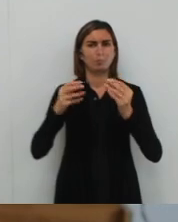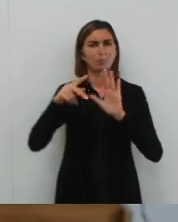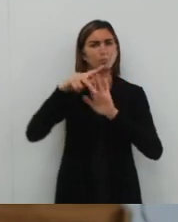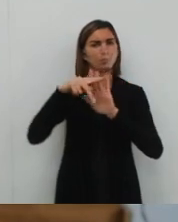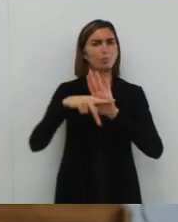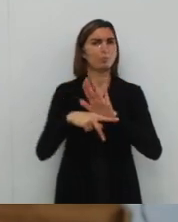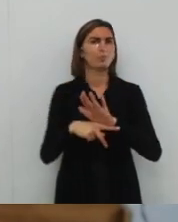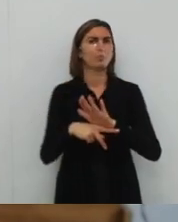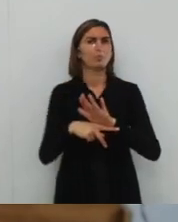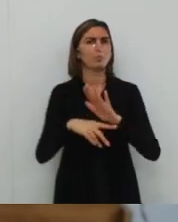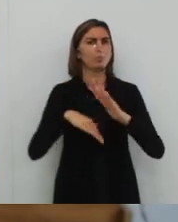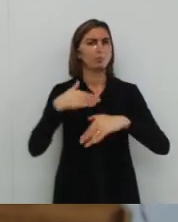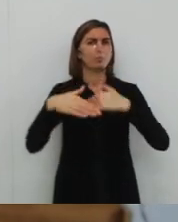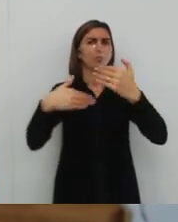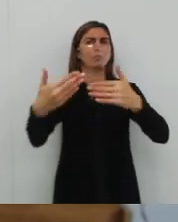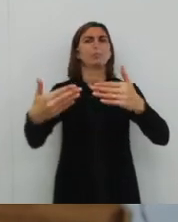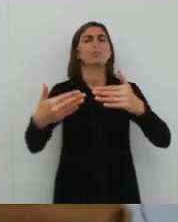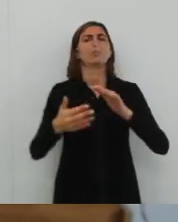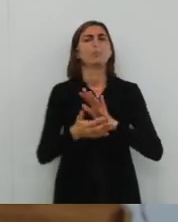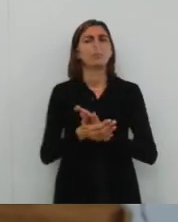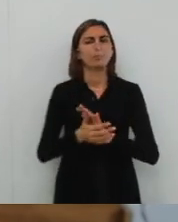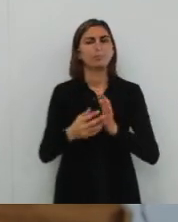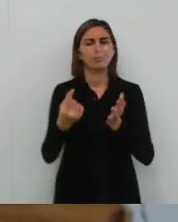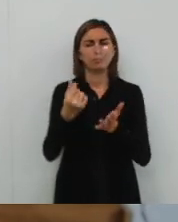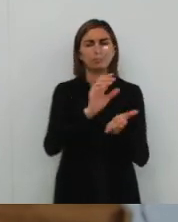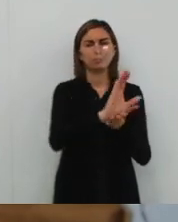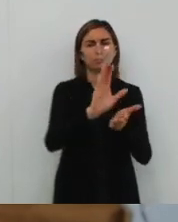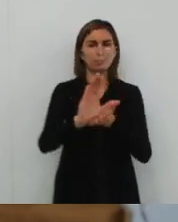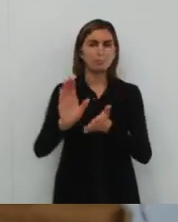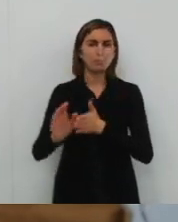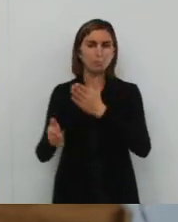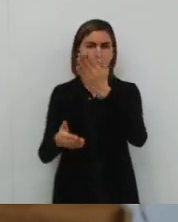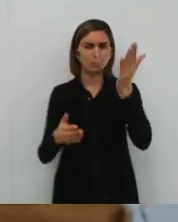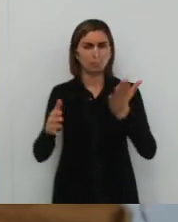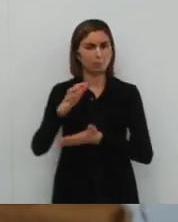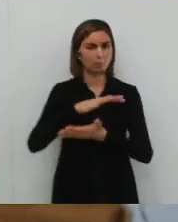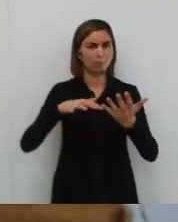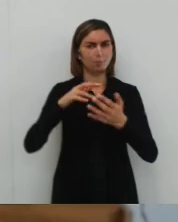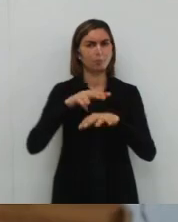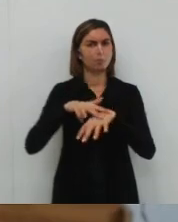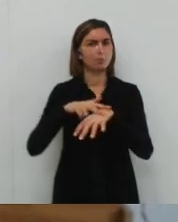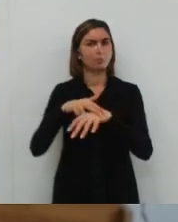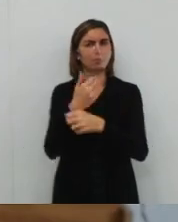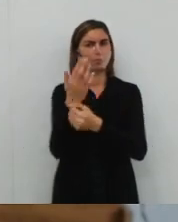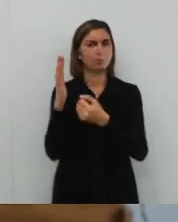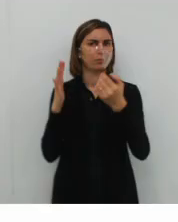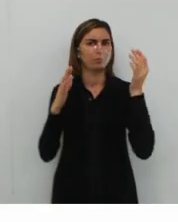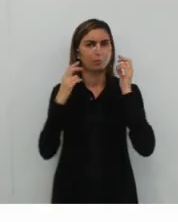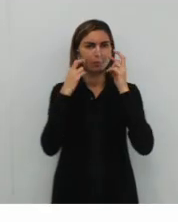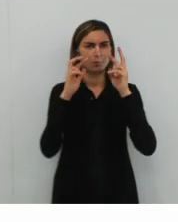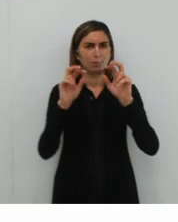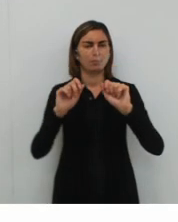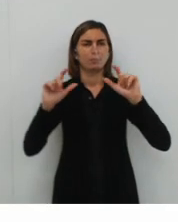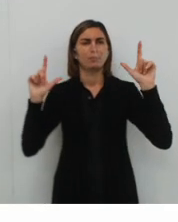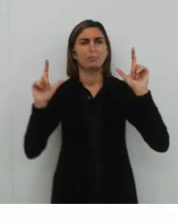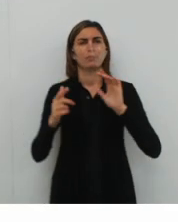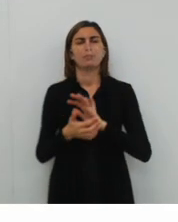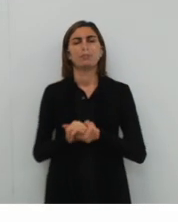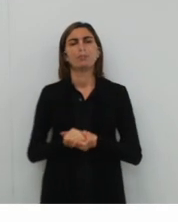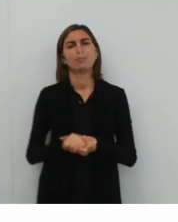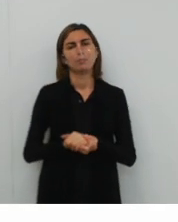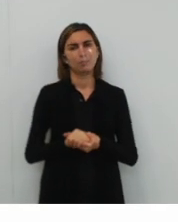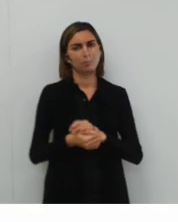projeto para o desenvolvimento e o financiamento dessa Revolução Verde? Volta aí para o slide rapidinho.